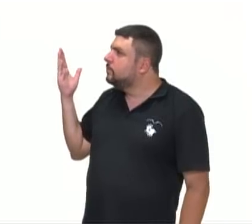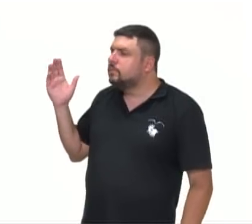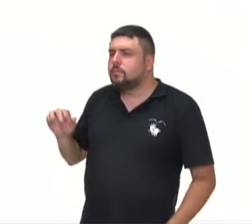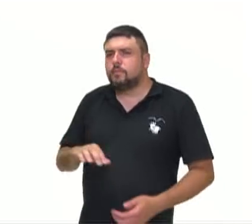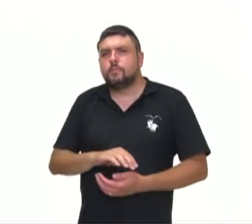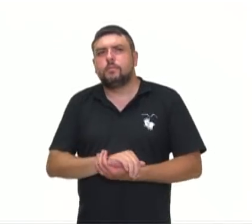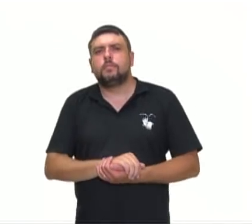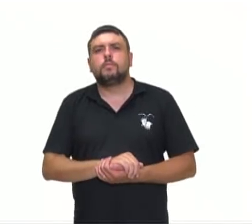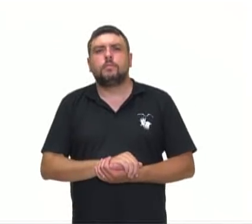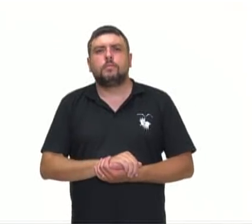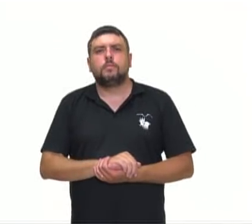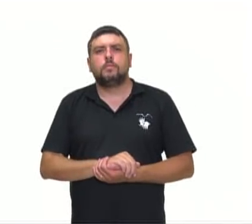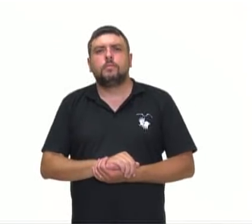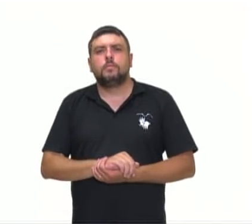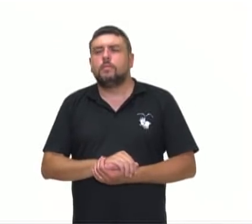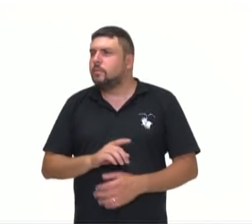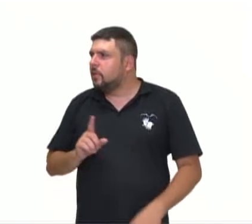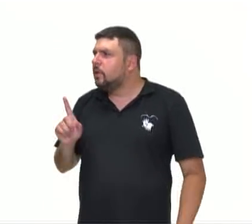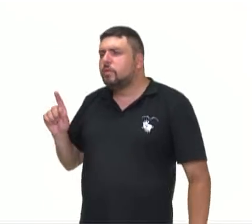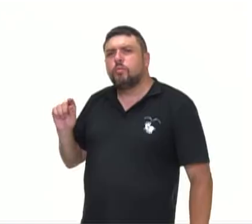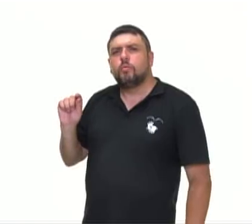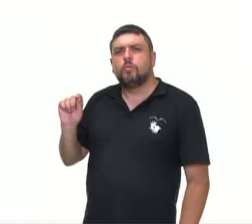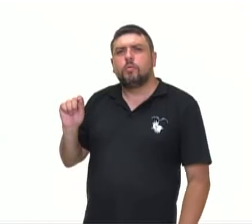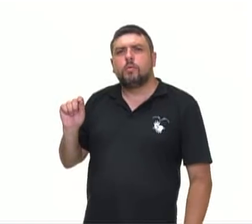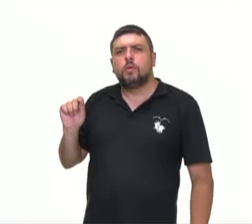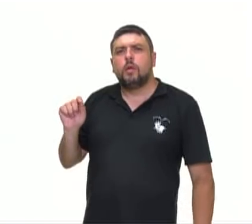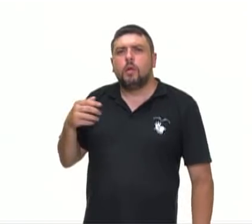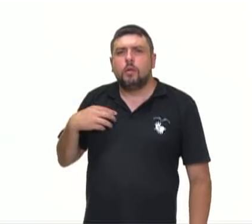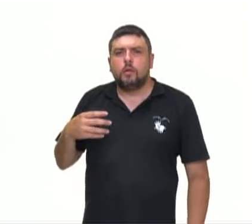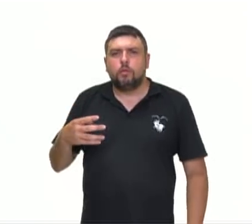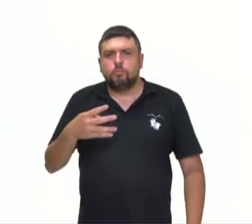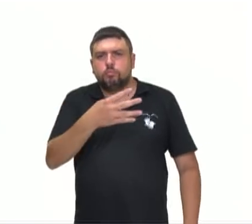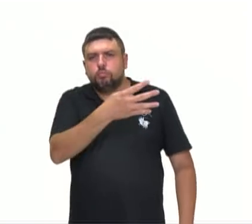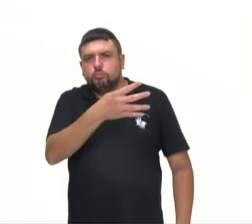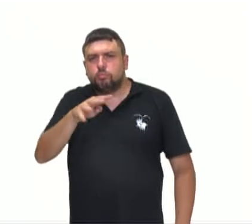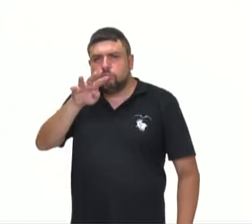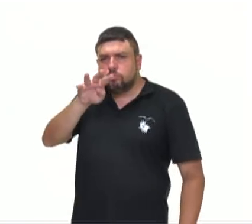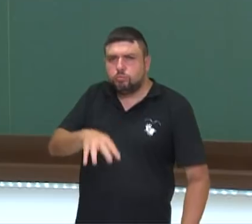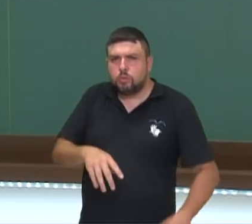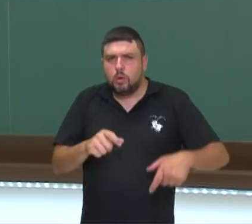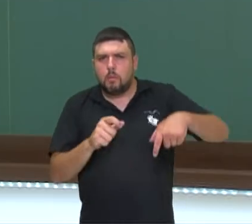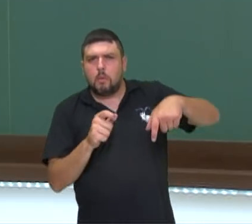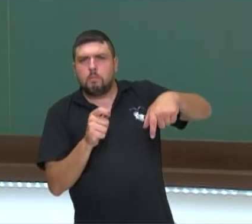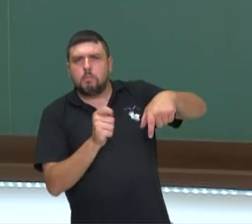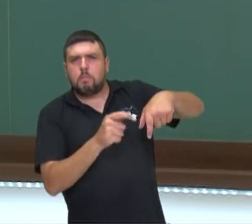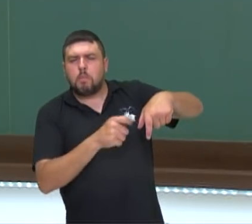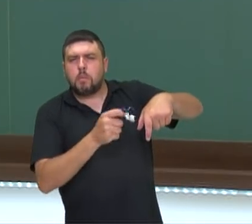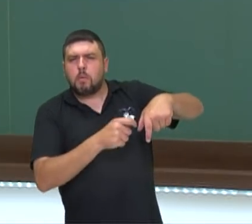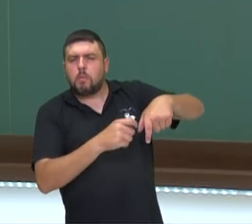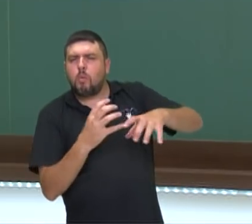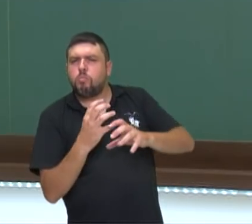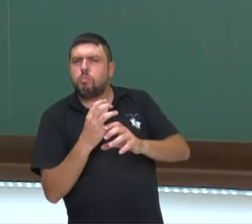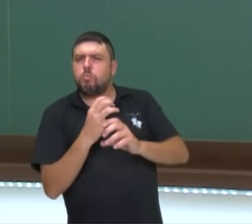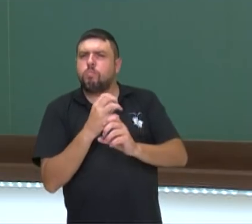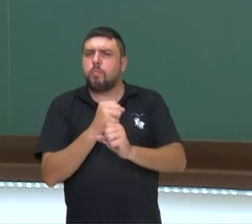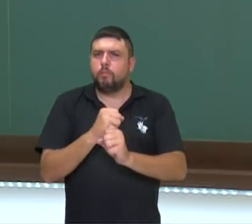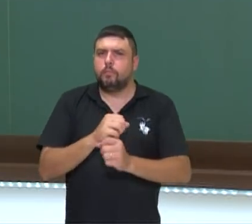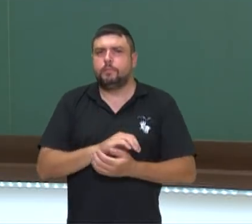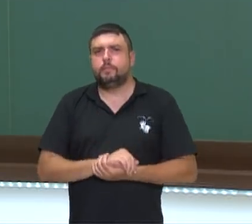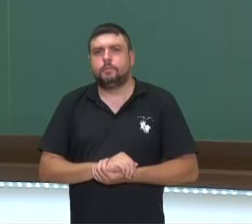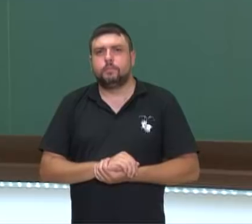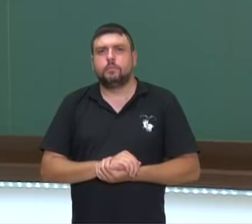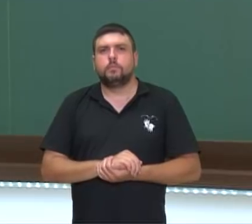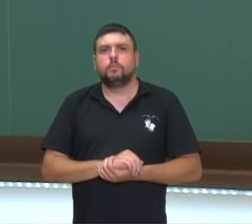tenho aqui? Eu tenho uma tabela de saldo de gols, certo? Olha aqui, saldo de gols. O que será